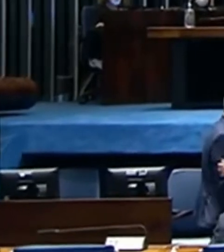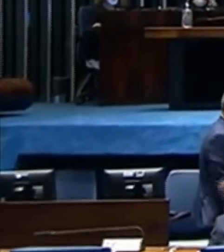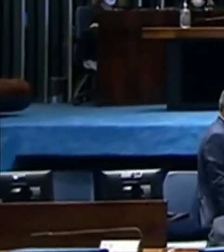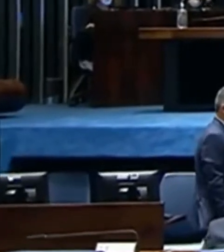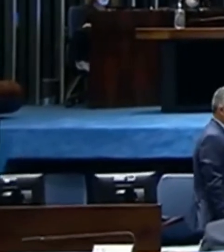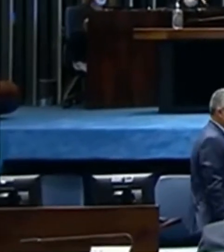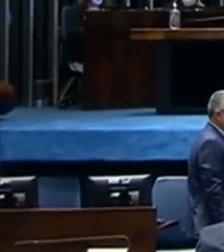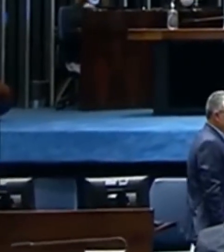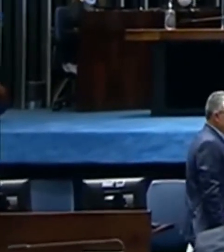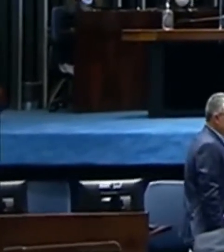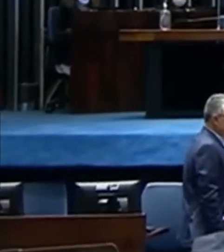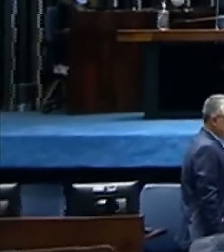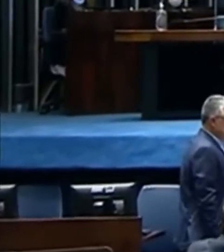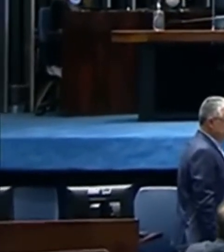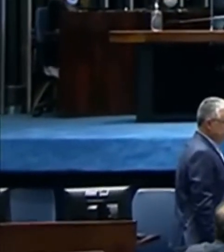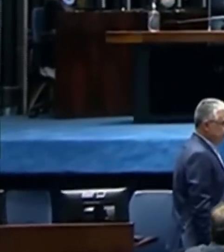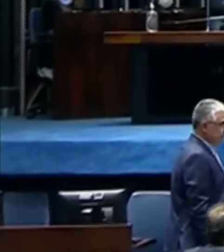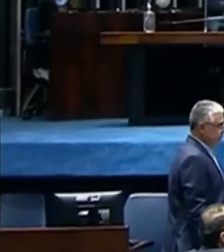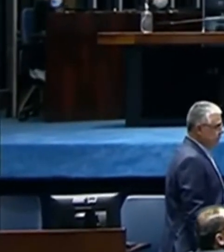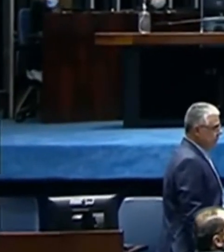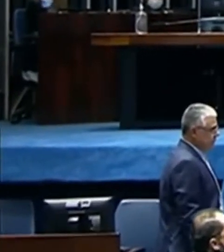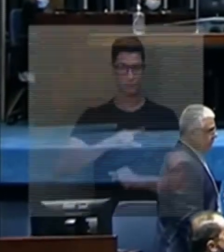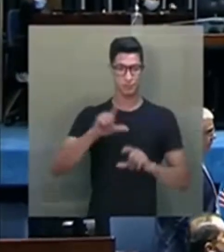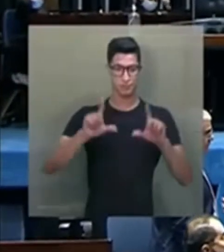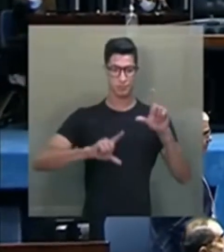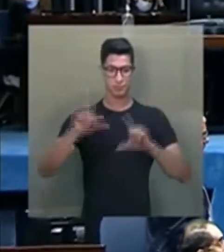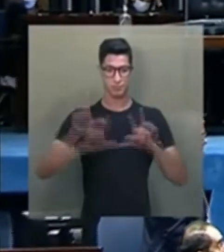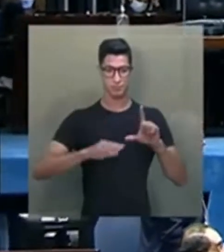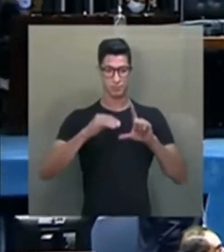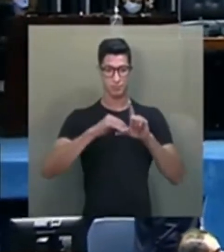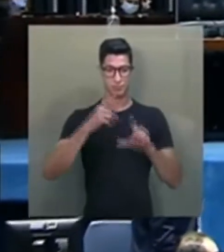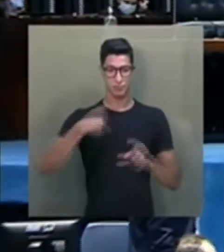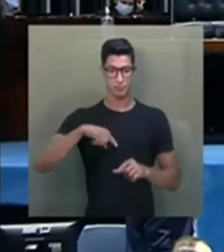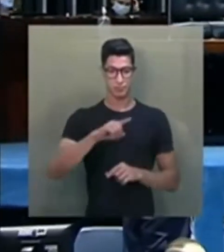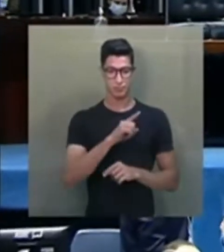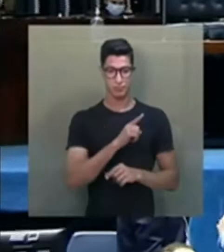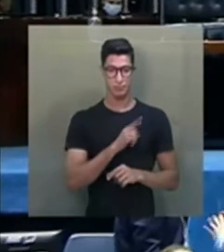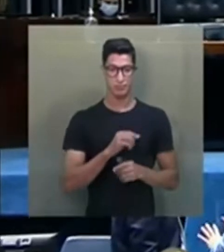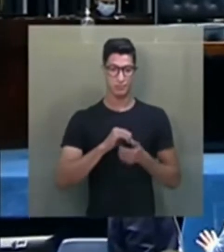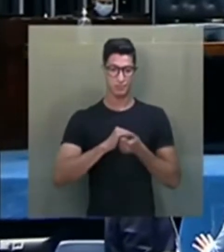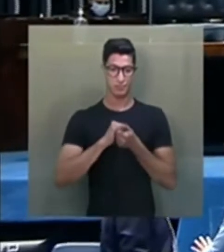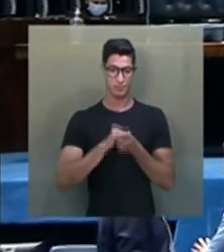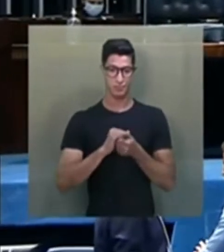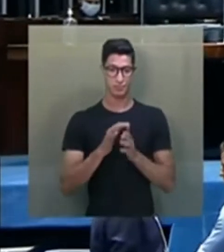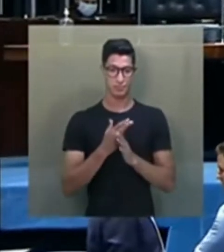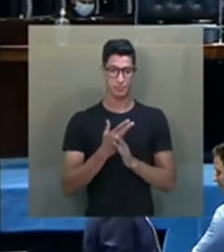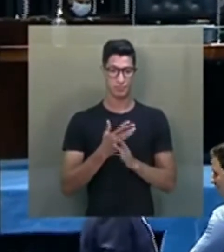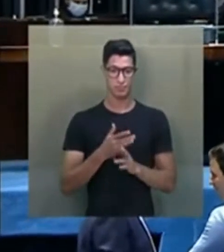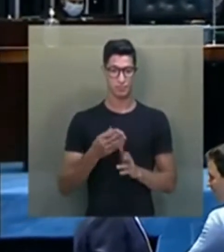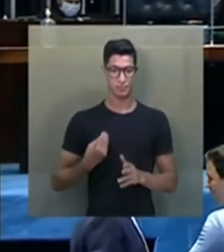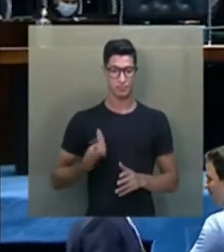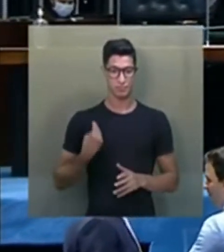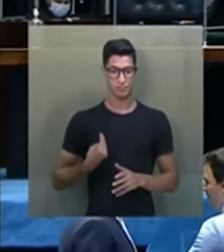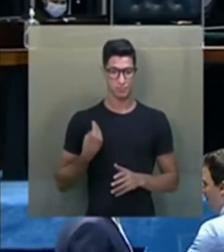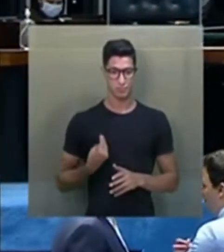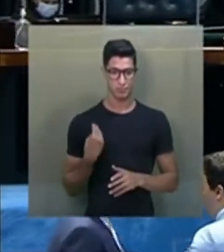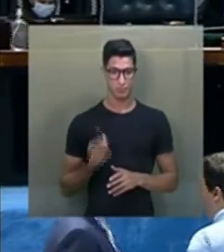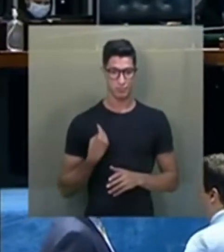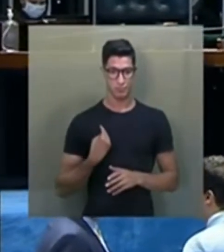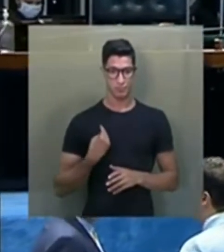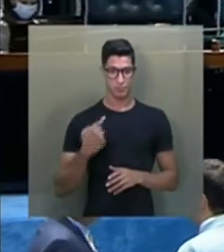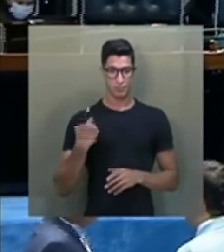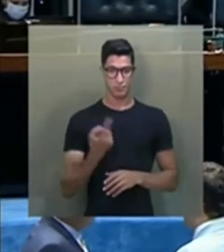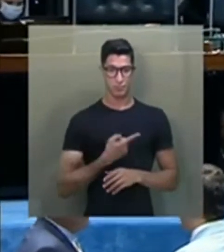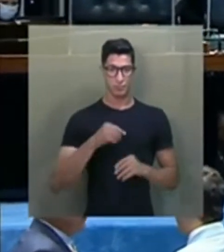constituição que Visa dar segurança jurídica o piso salarial Nacional de Enfermeiros técnicos de